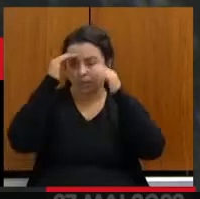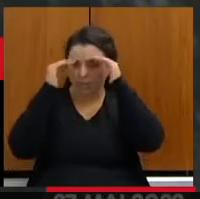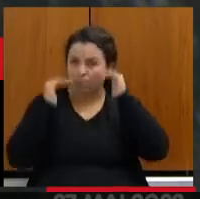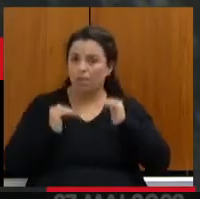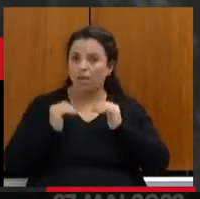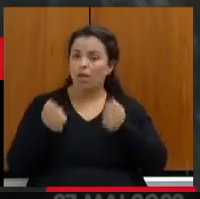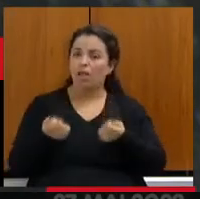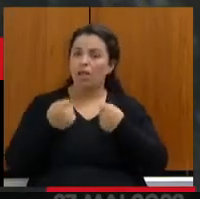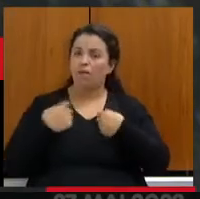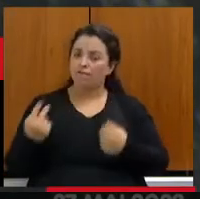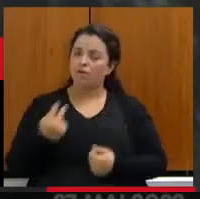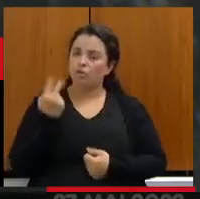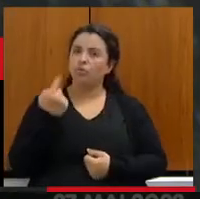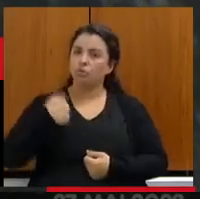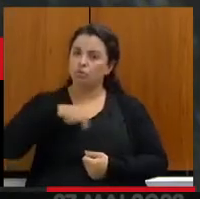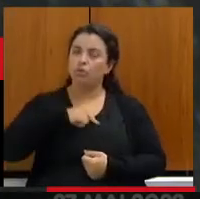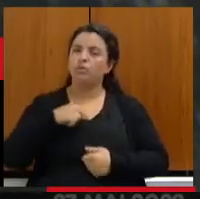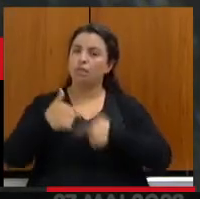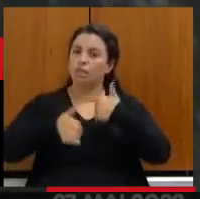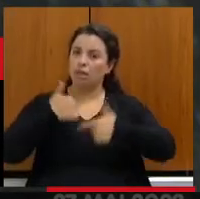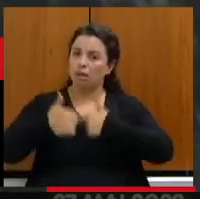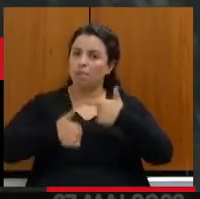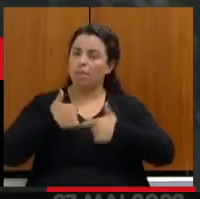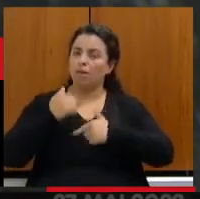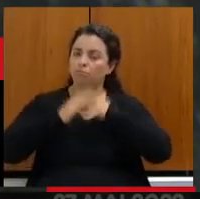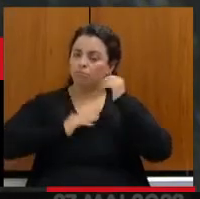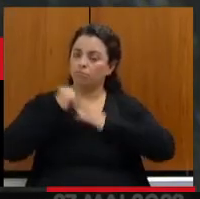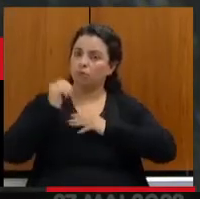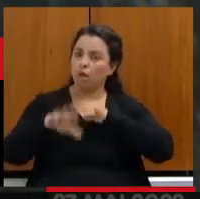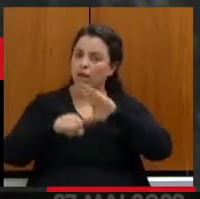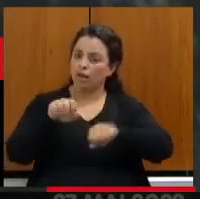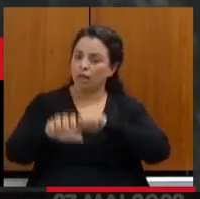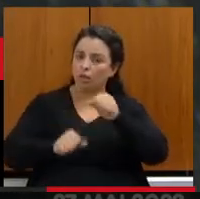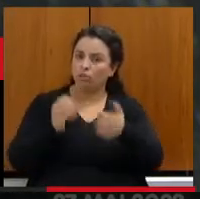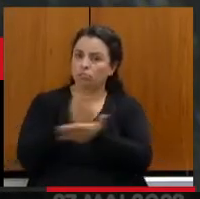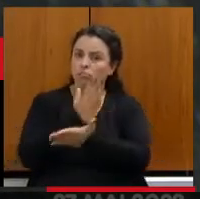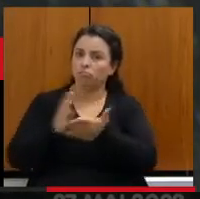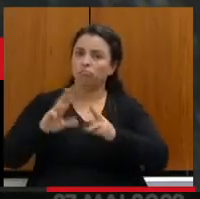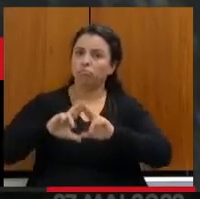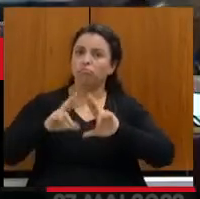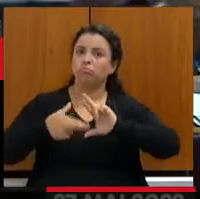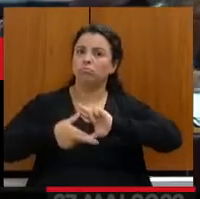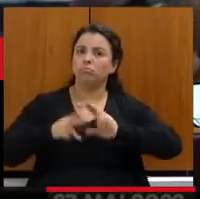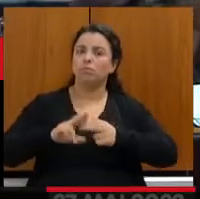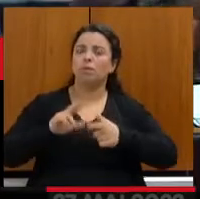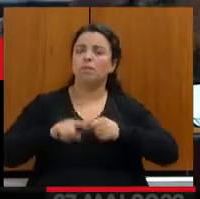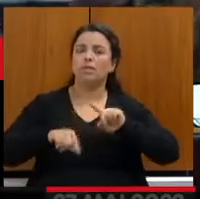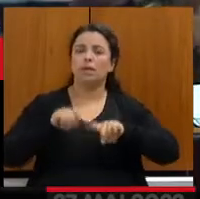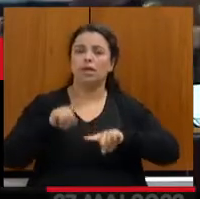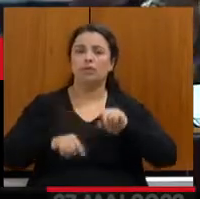pelo trabalho de nós mulheres catadoras de materiais recicláveis obrigada a